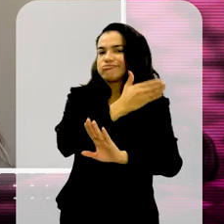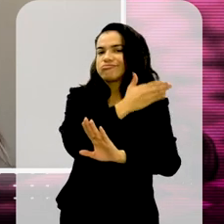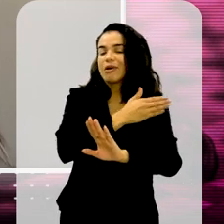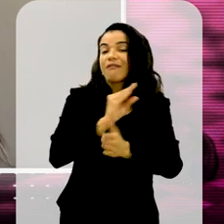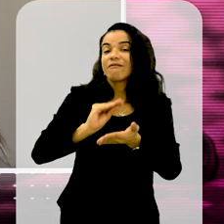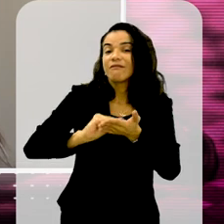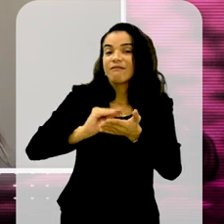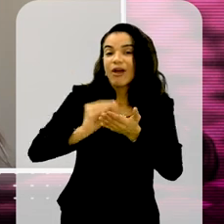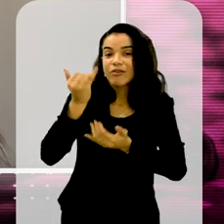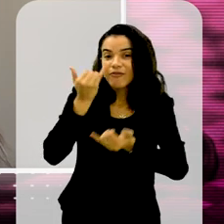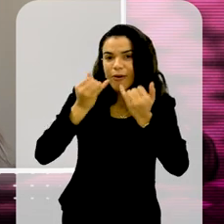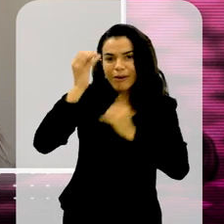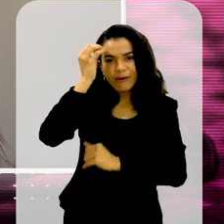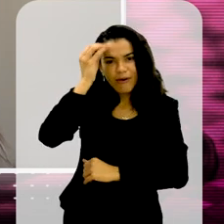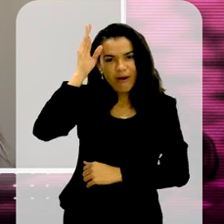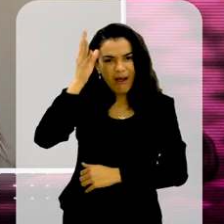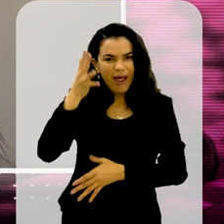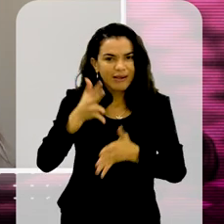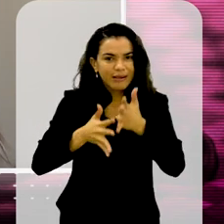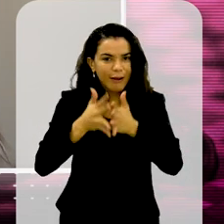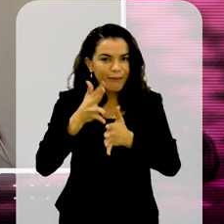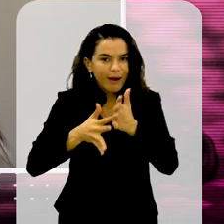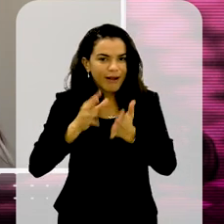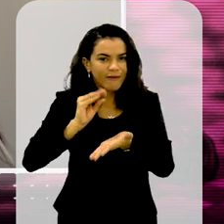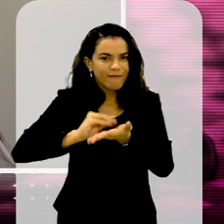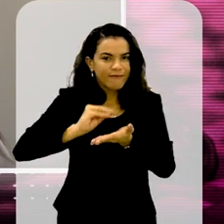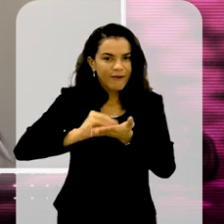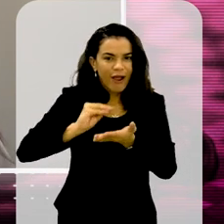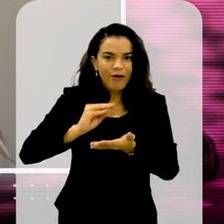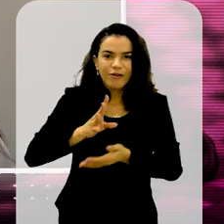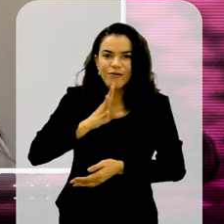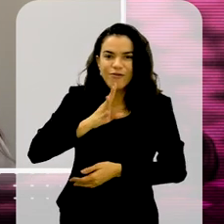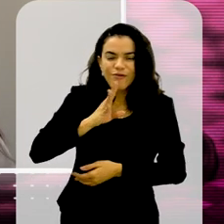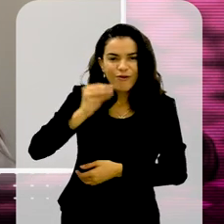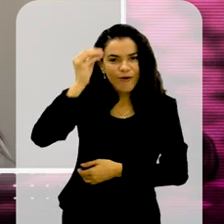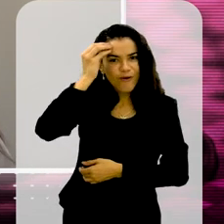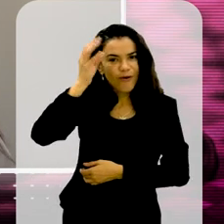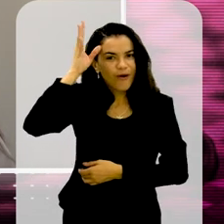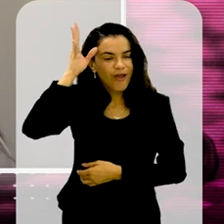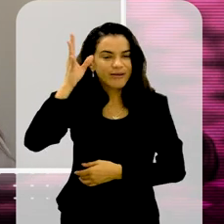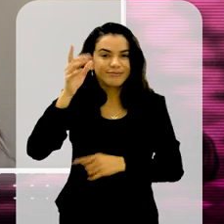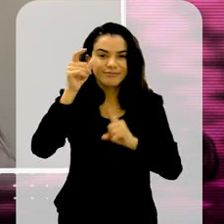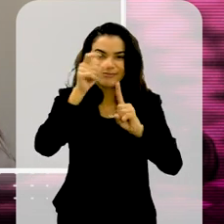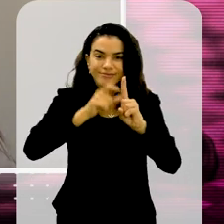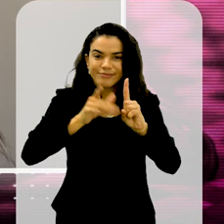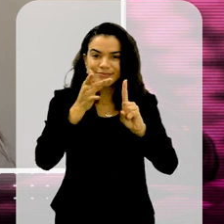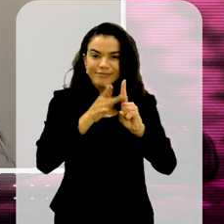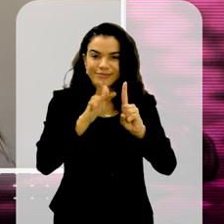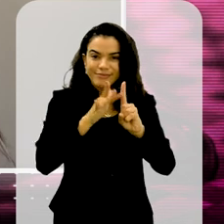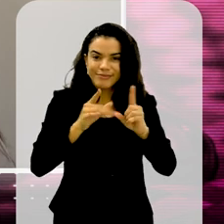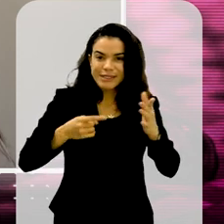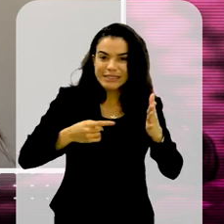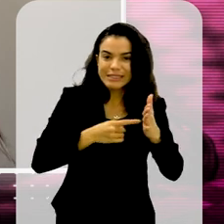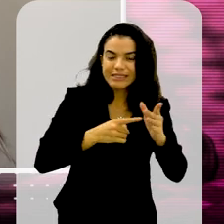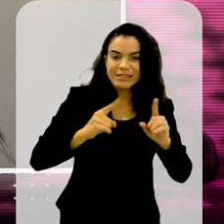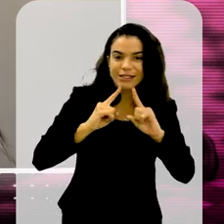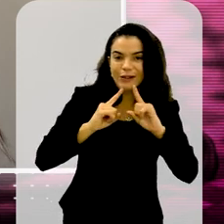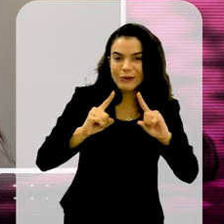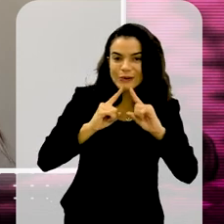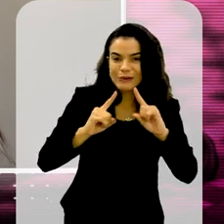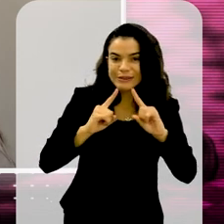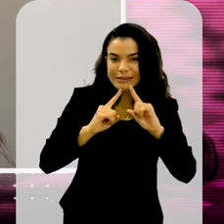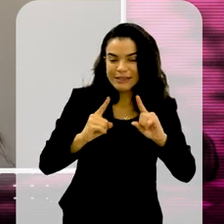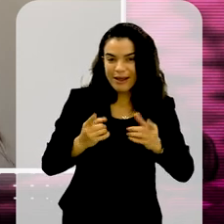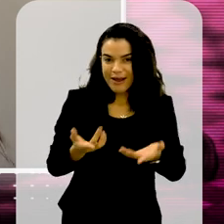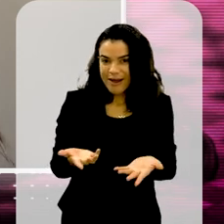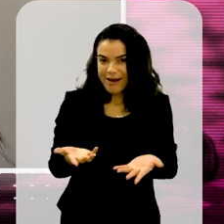muito desconhecido, isso atrapalha, a falta de conhecimento na hora de uma vítima denunciar. E